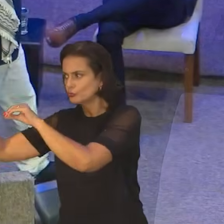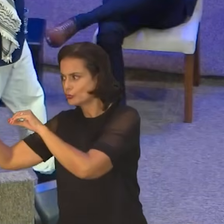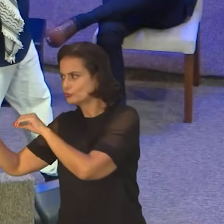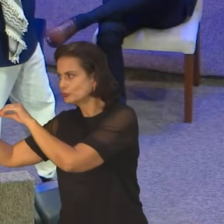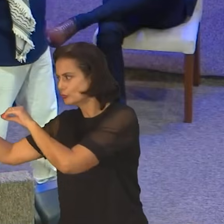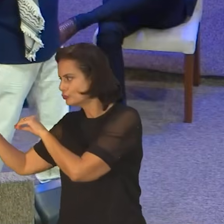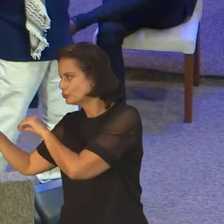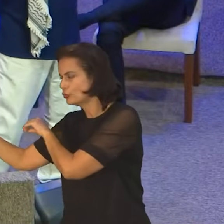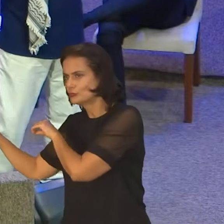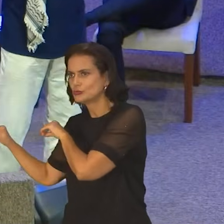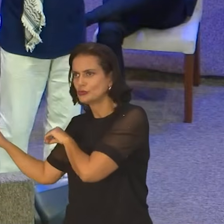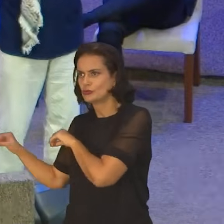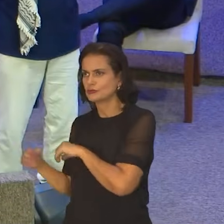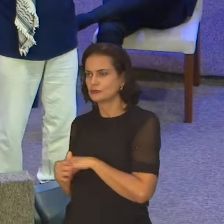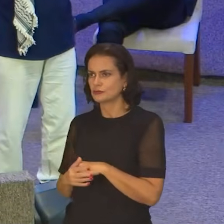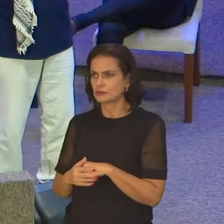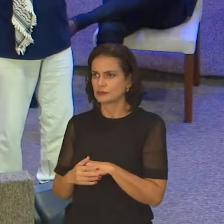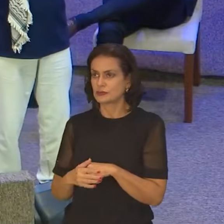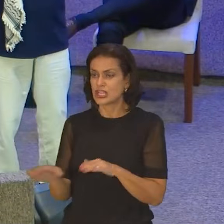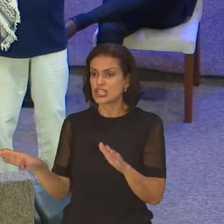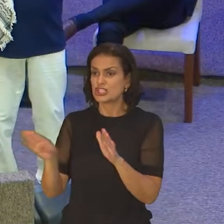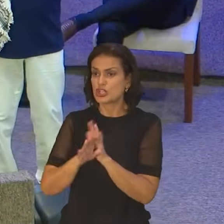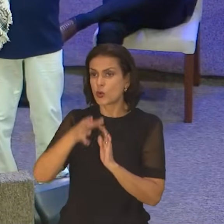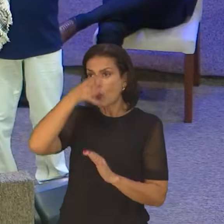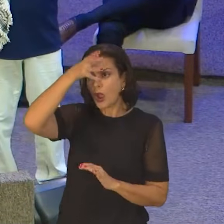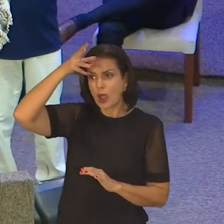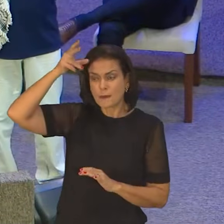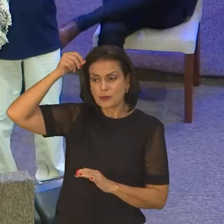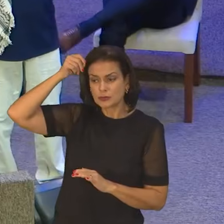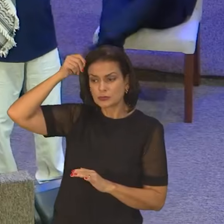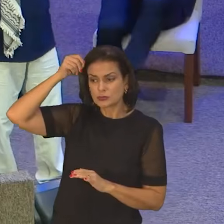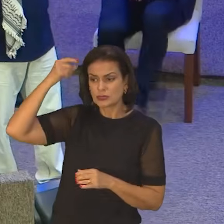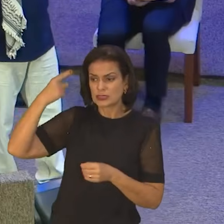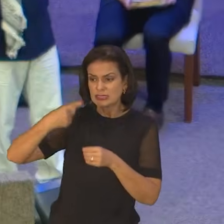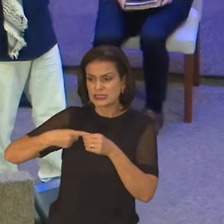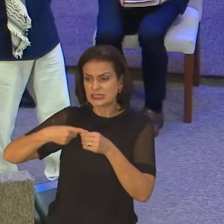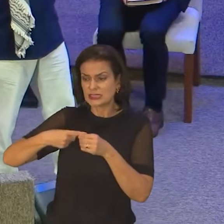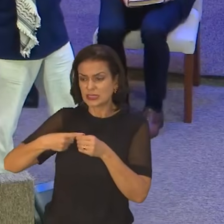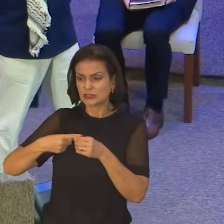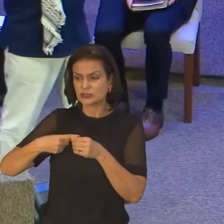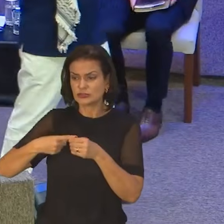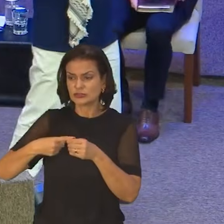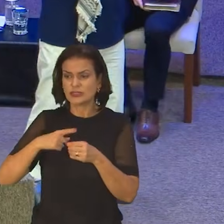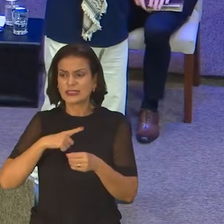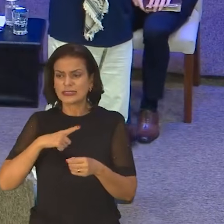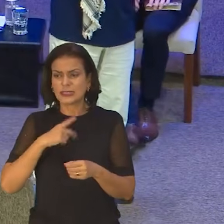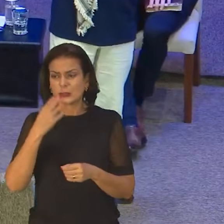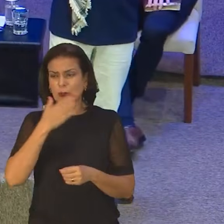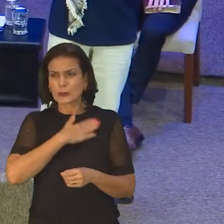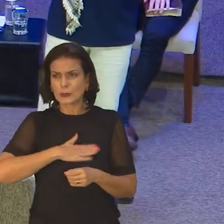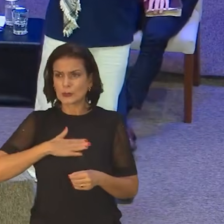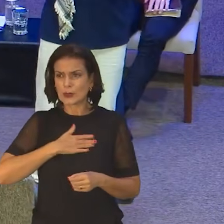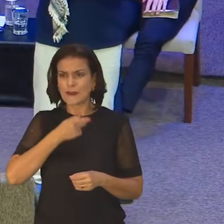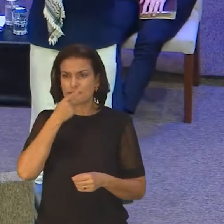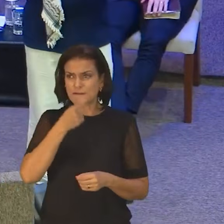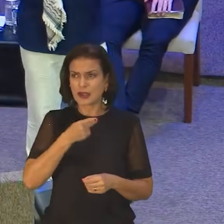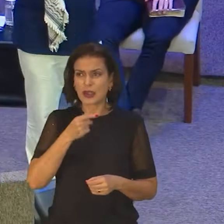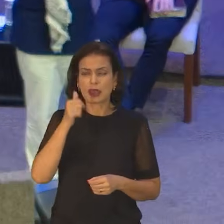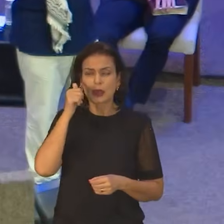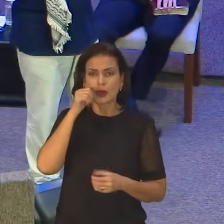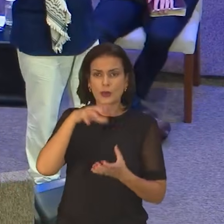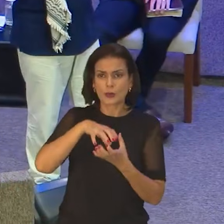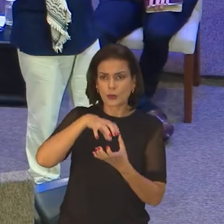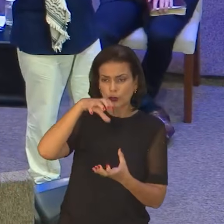cheguei numa cidade, essa cidade, tem um trecho pequeno que eu gosto de falar sobre a idosa no livro,